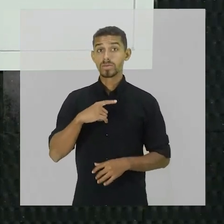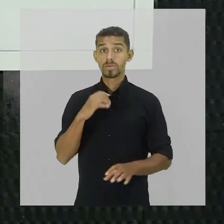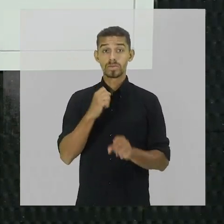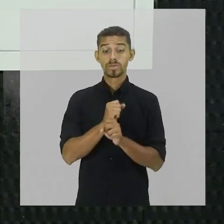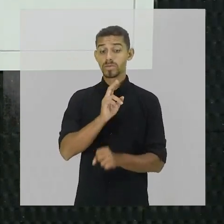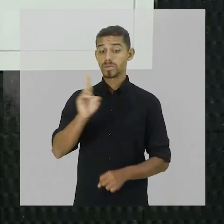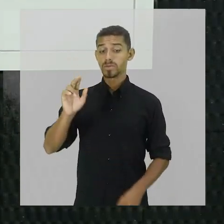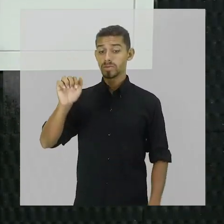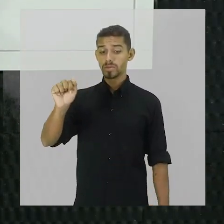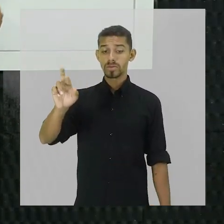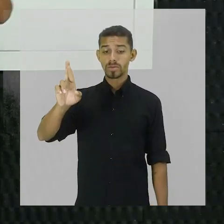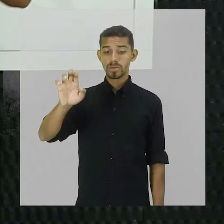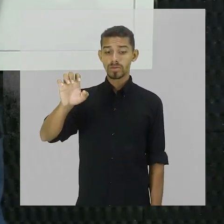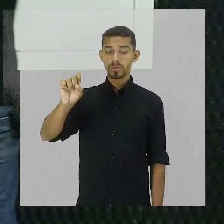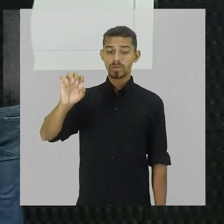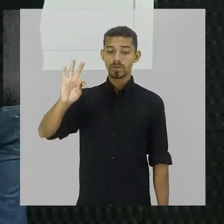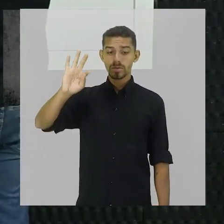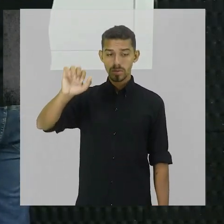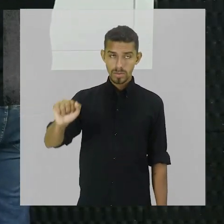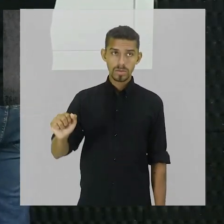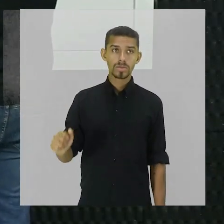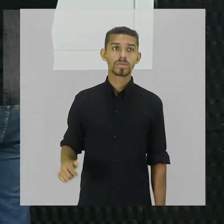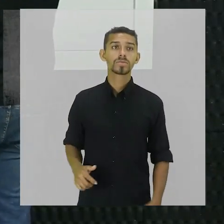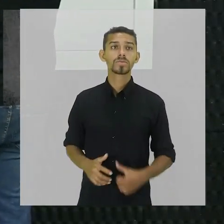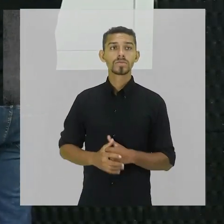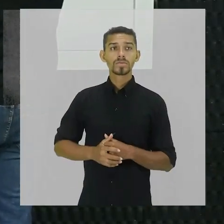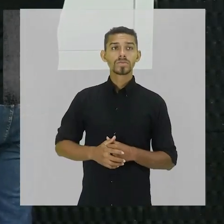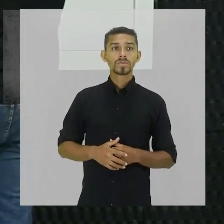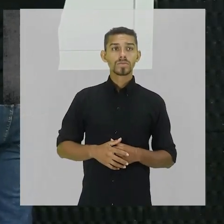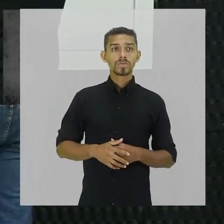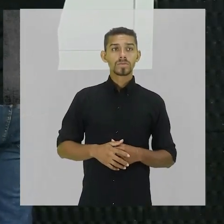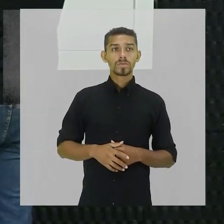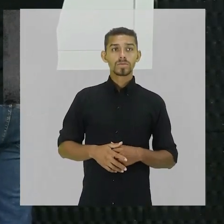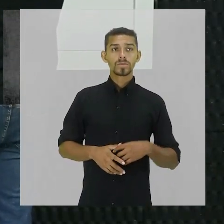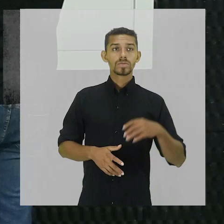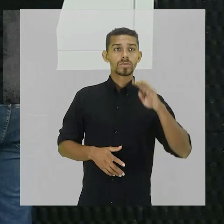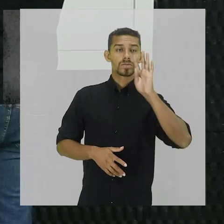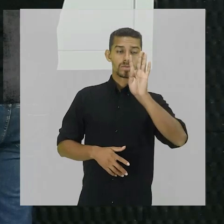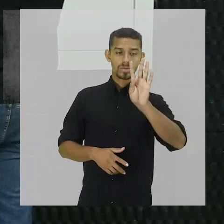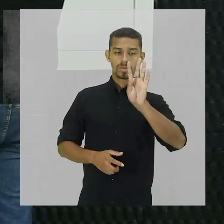de aresta. Então, no caso aqui vai ficar 4R